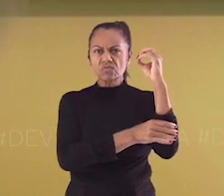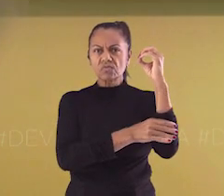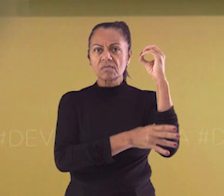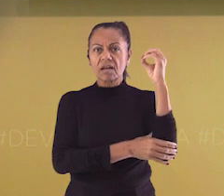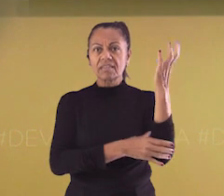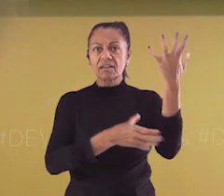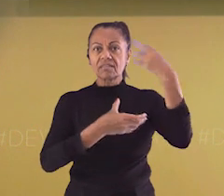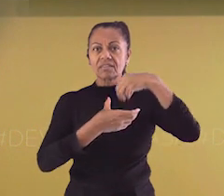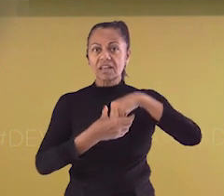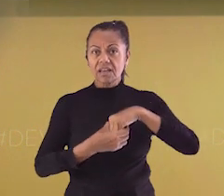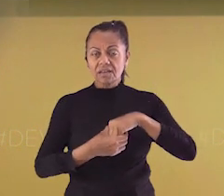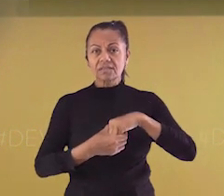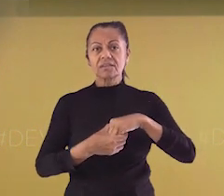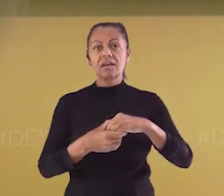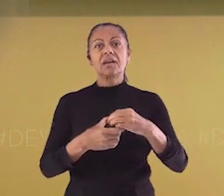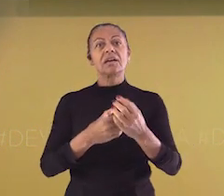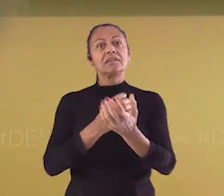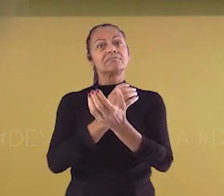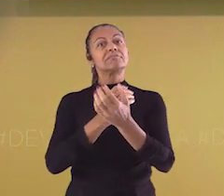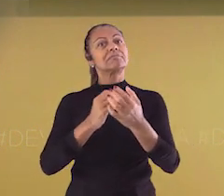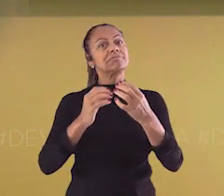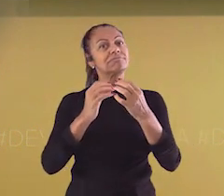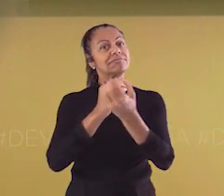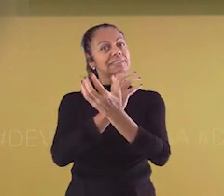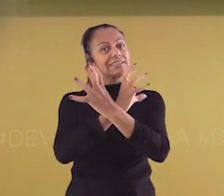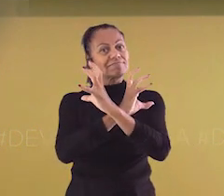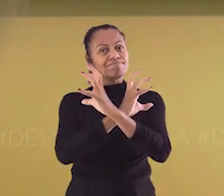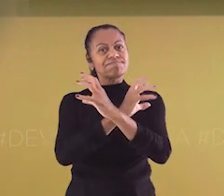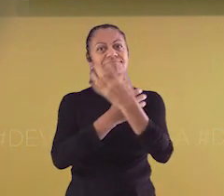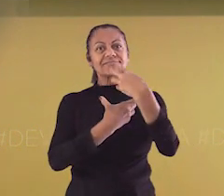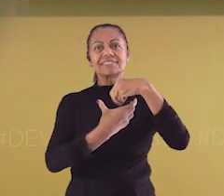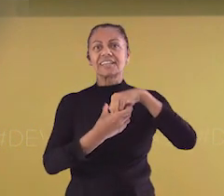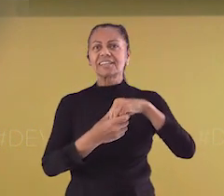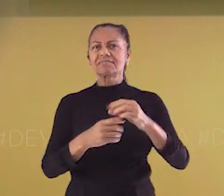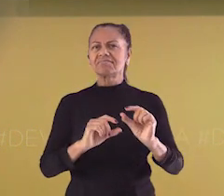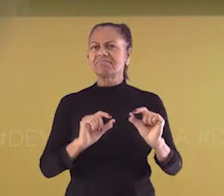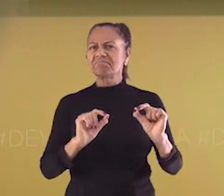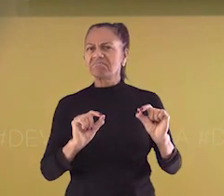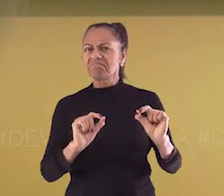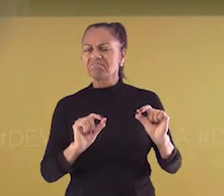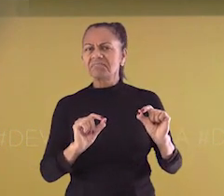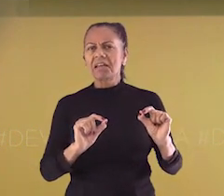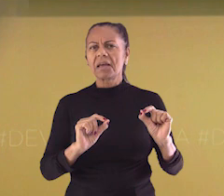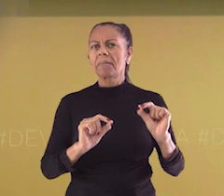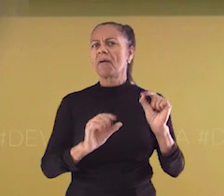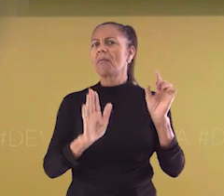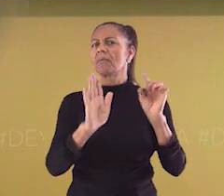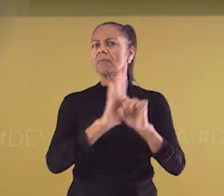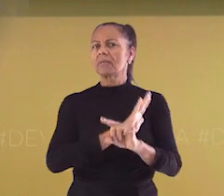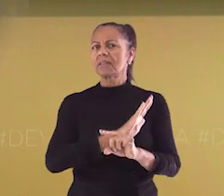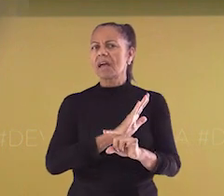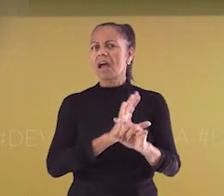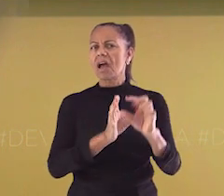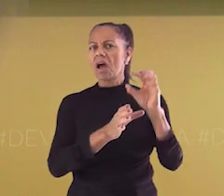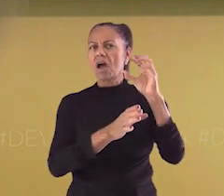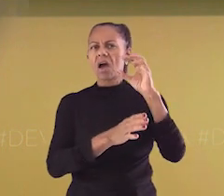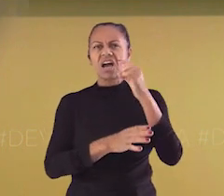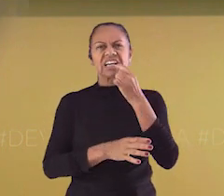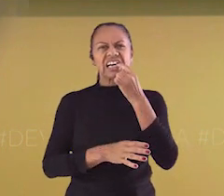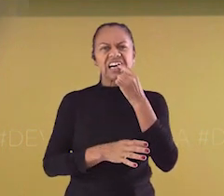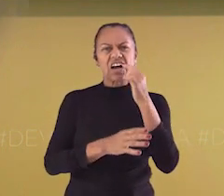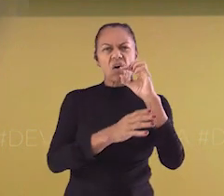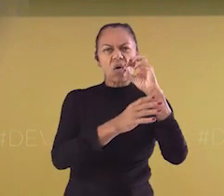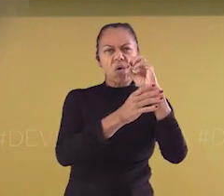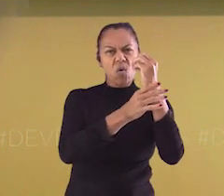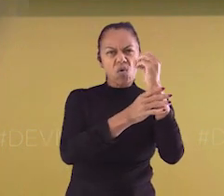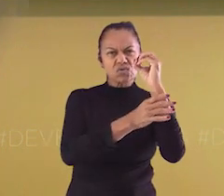os ossos são órgãos que compõem o sistema esquelético. Nesse sentido, será que os ossos podem